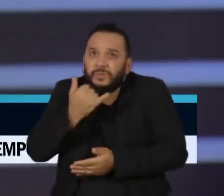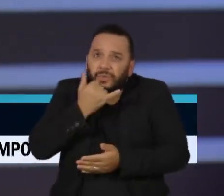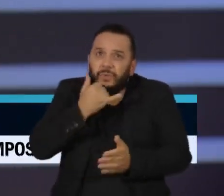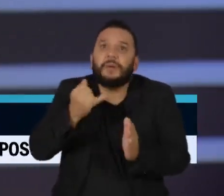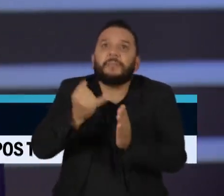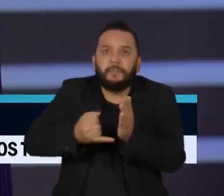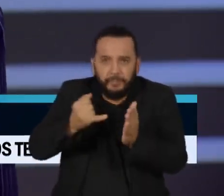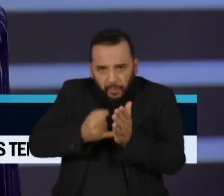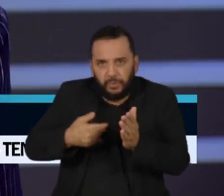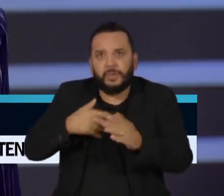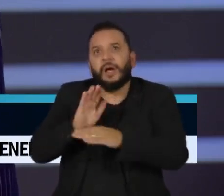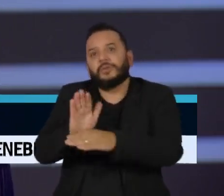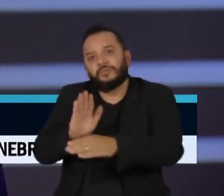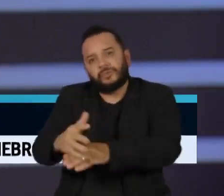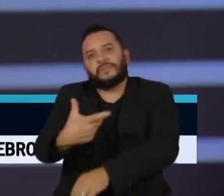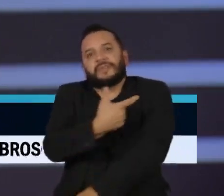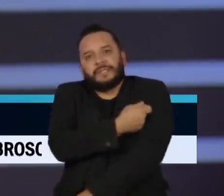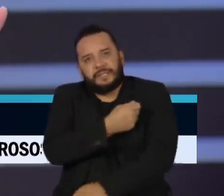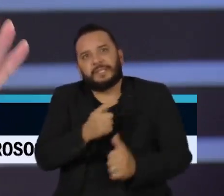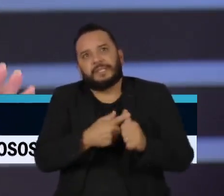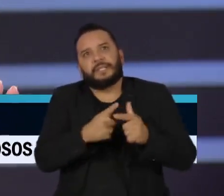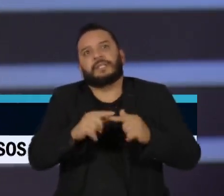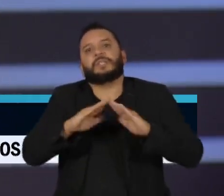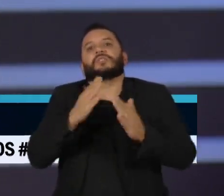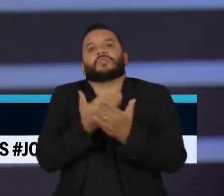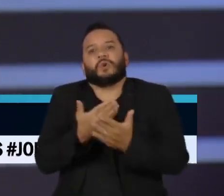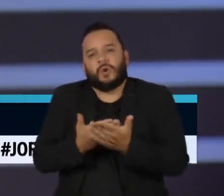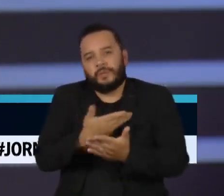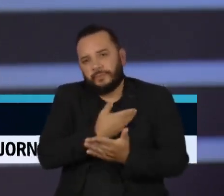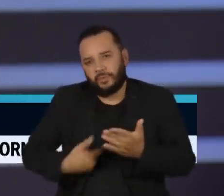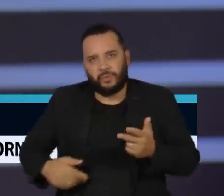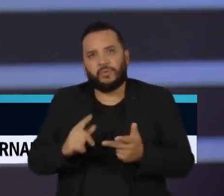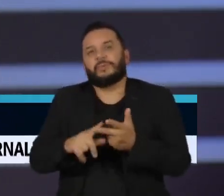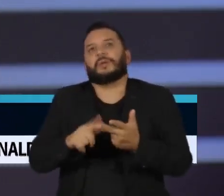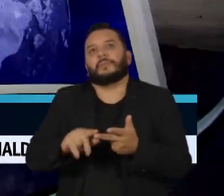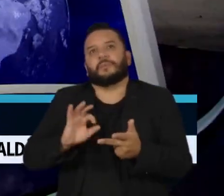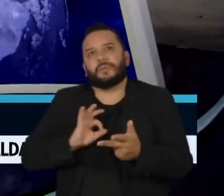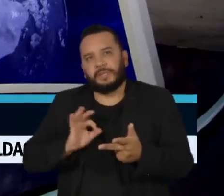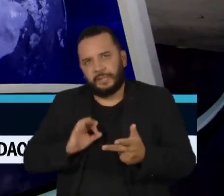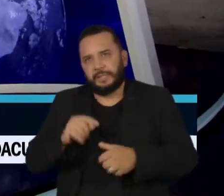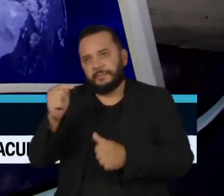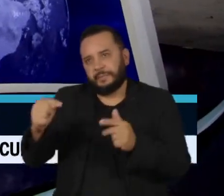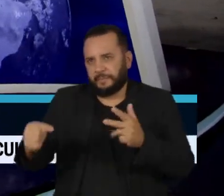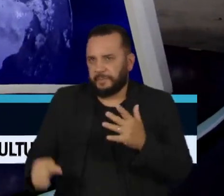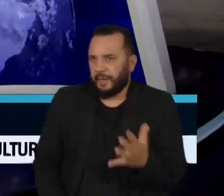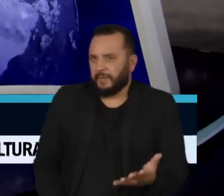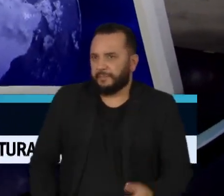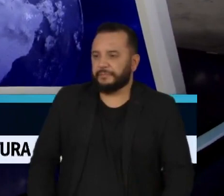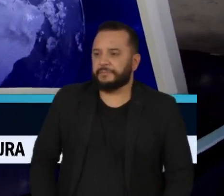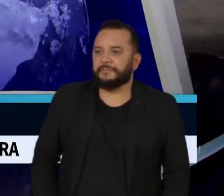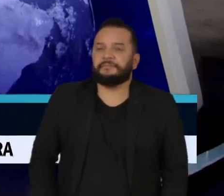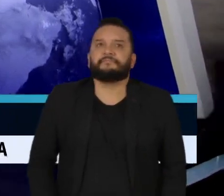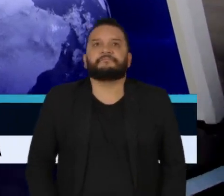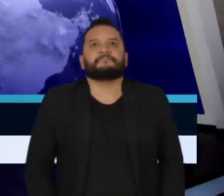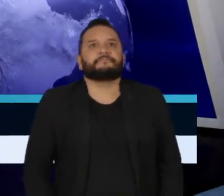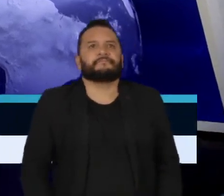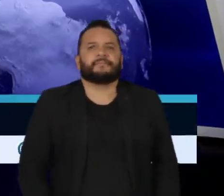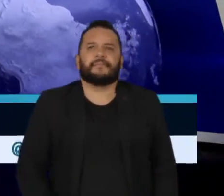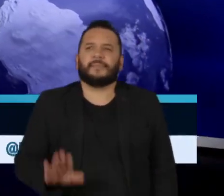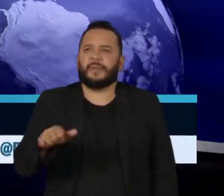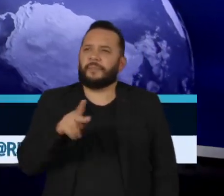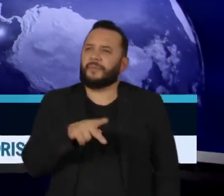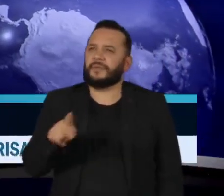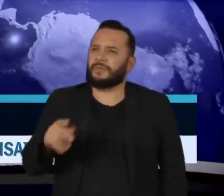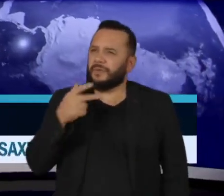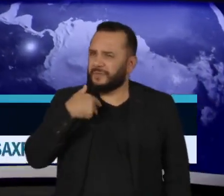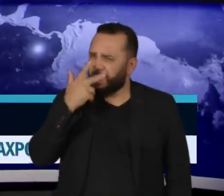de vacinação, as escolas públicas, a segurança pública e por aí vai. Agora, professor, você acha que o governo vai mesmo